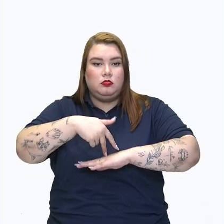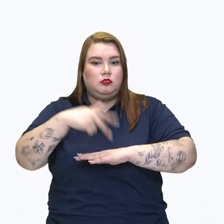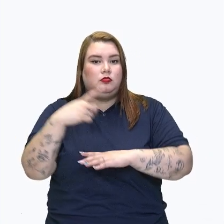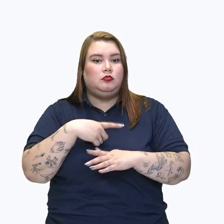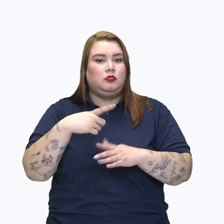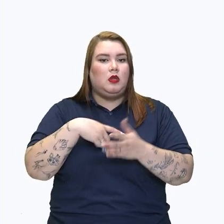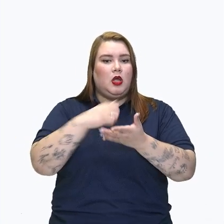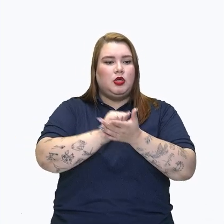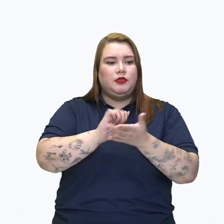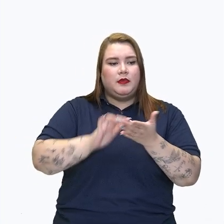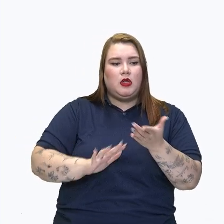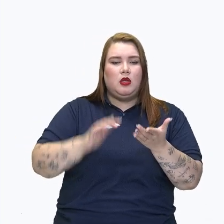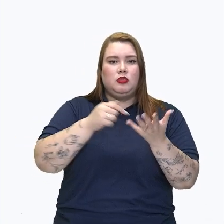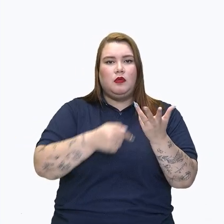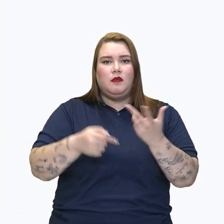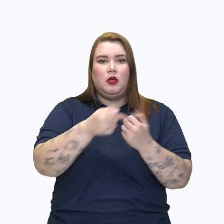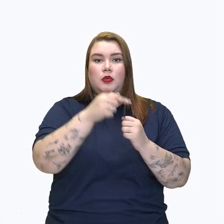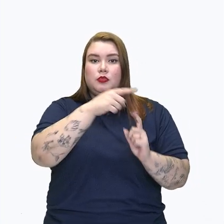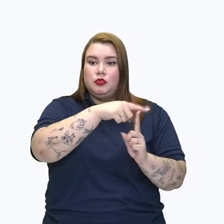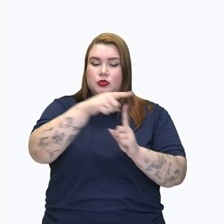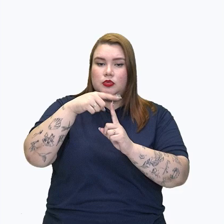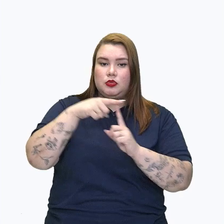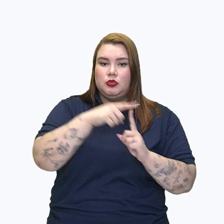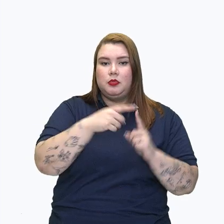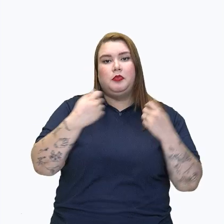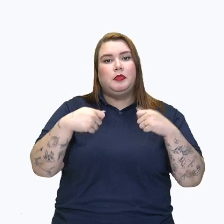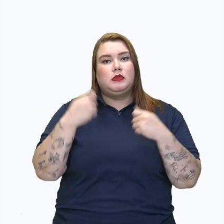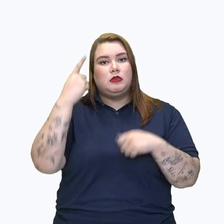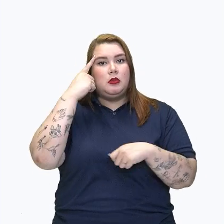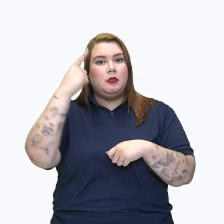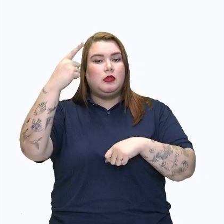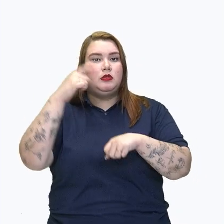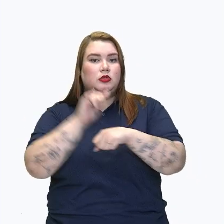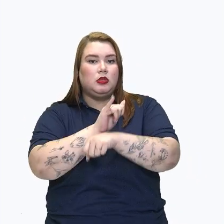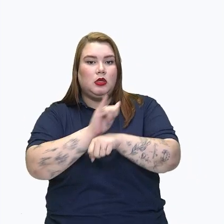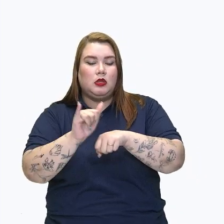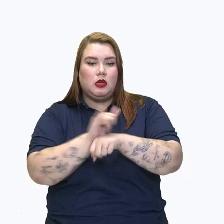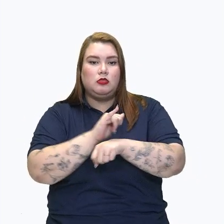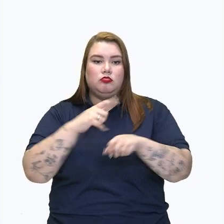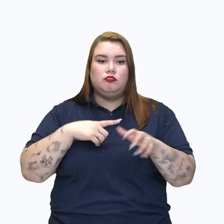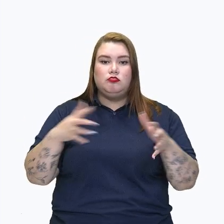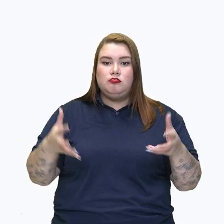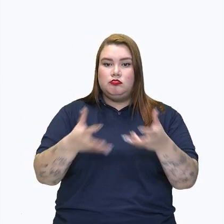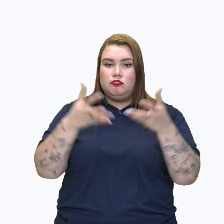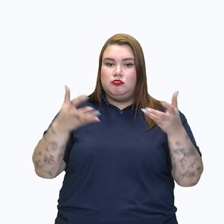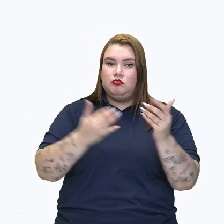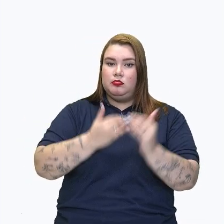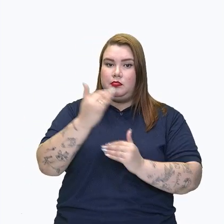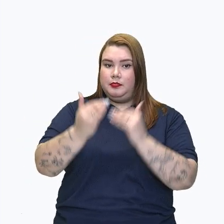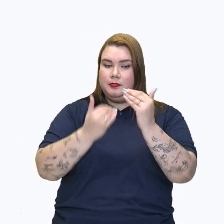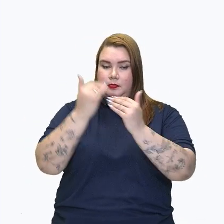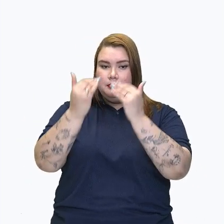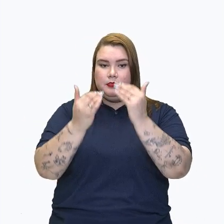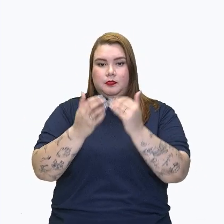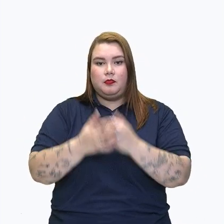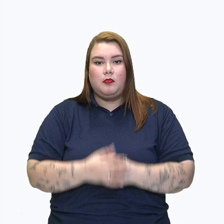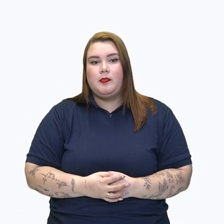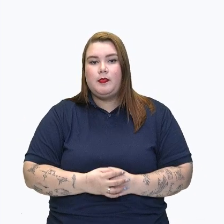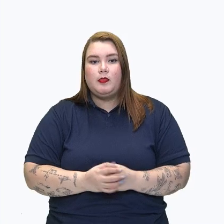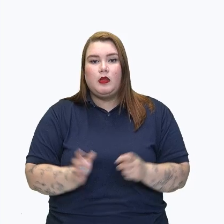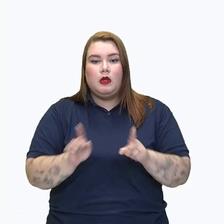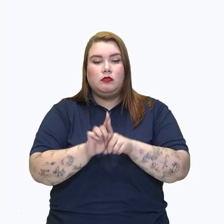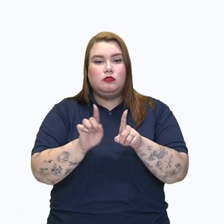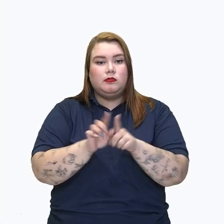na massa. Então, a gente tem que pensar em metodologias que fortaleçam esse desenvolvimento. Ela estimula o